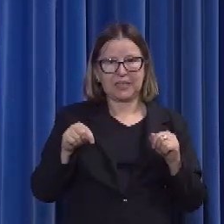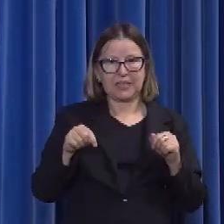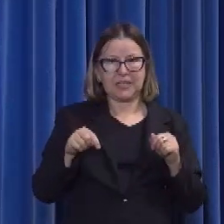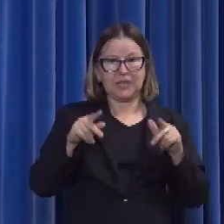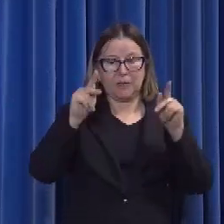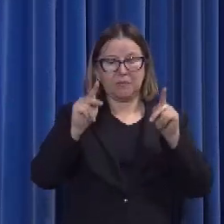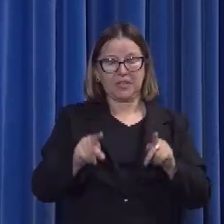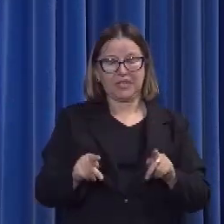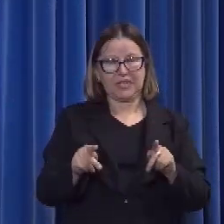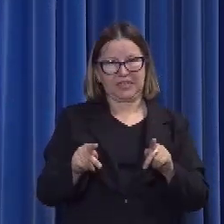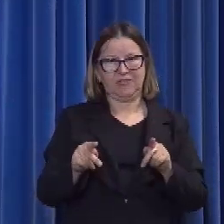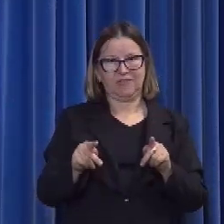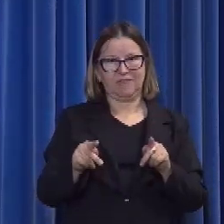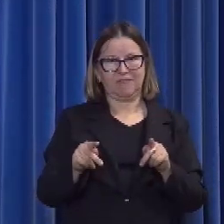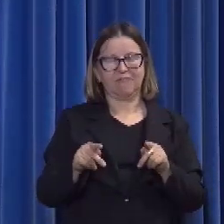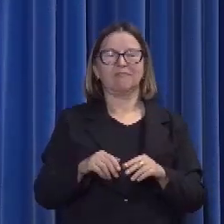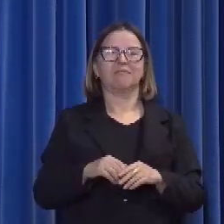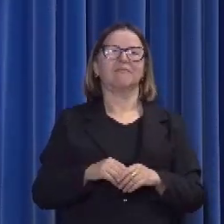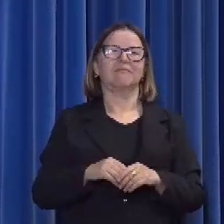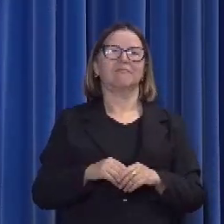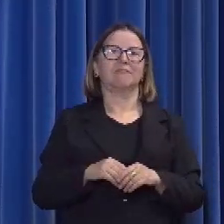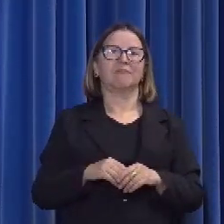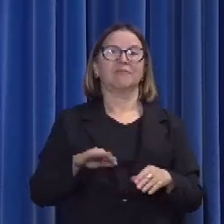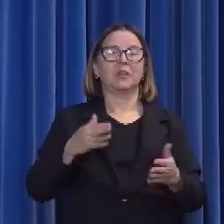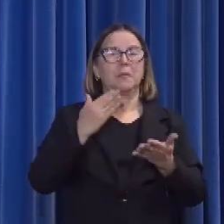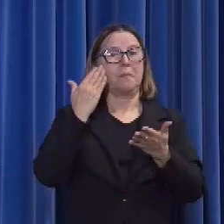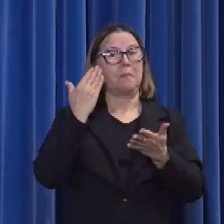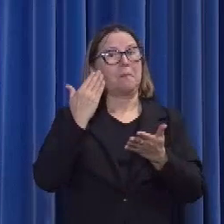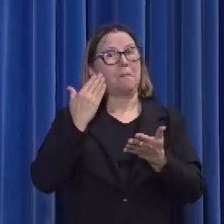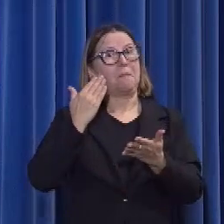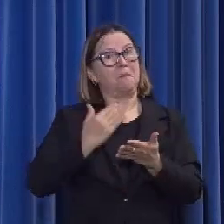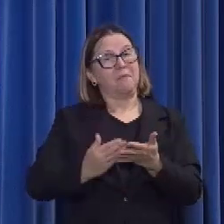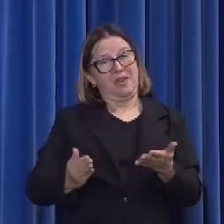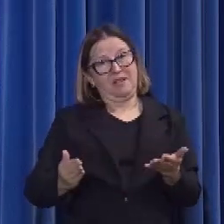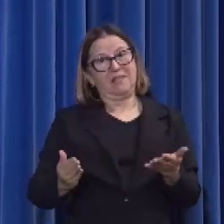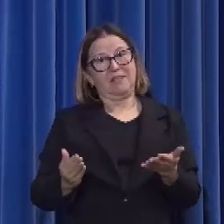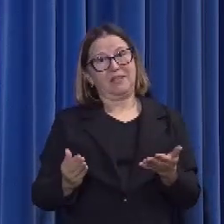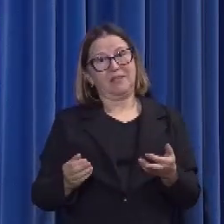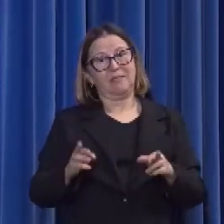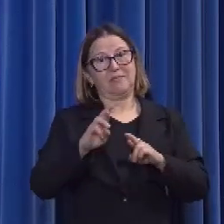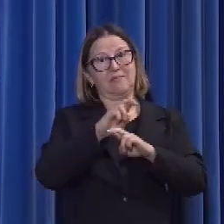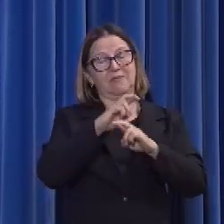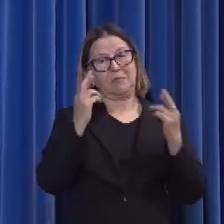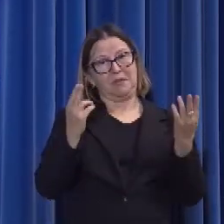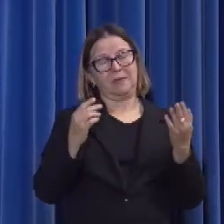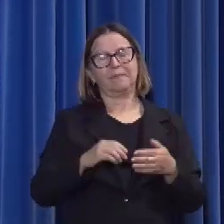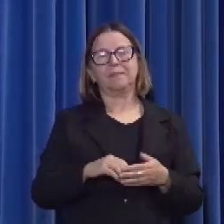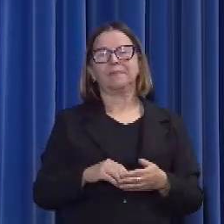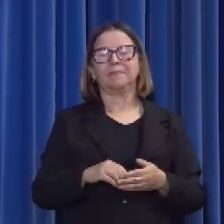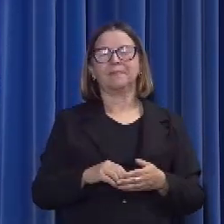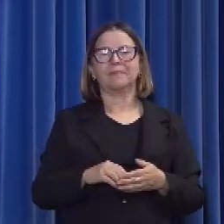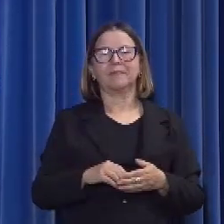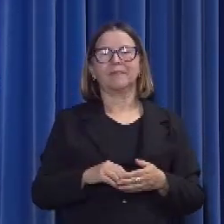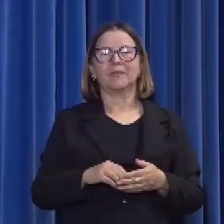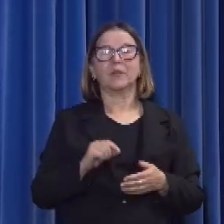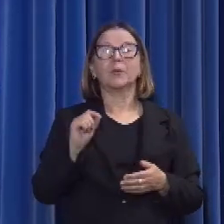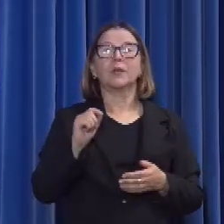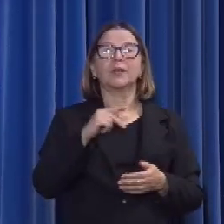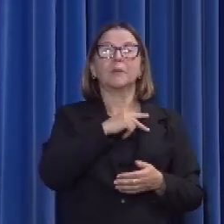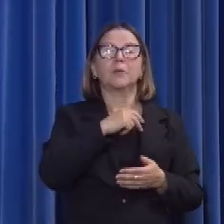mundo. E aí nós perdemos isso de vista. O que Paulo vai dizer aqui em 1